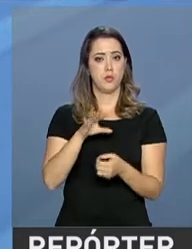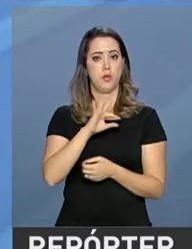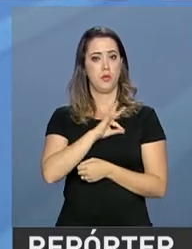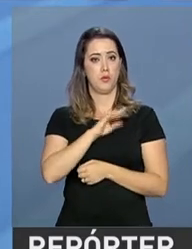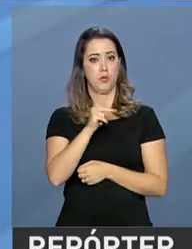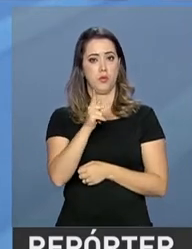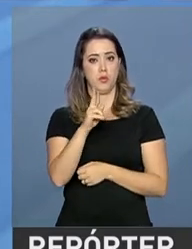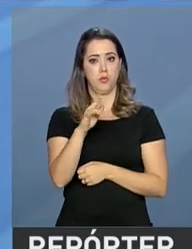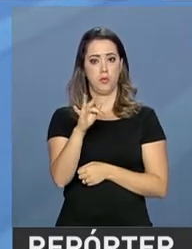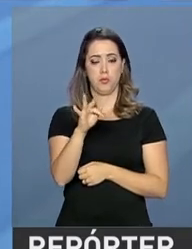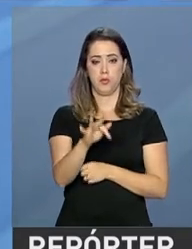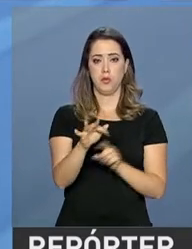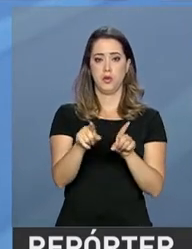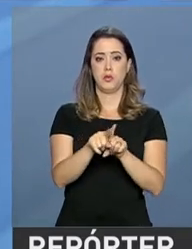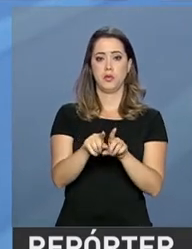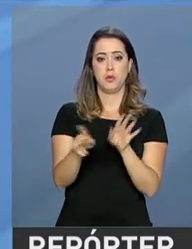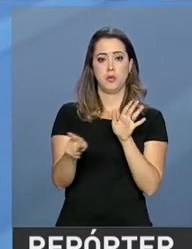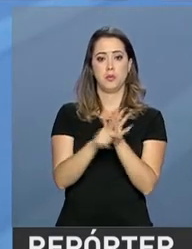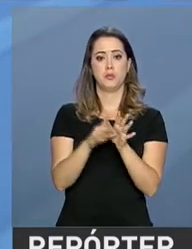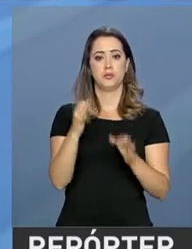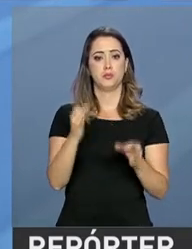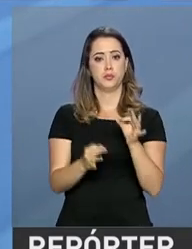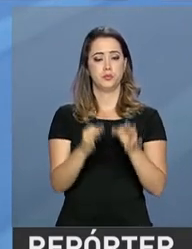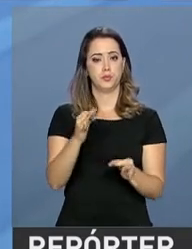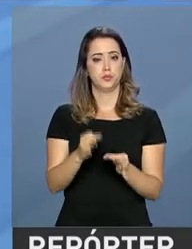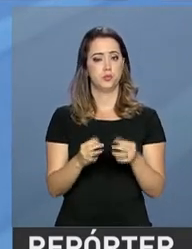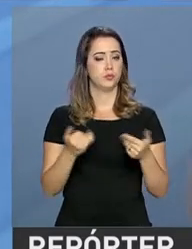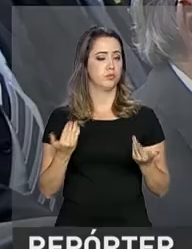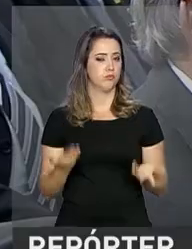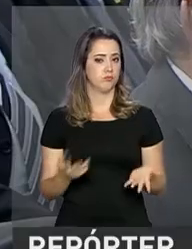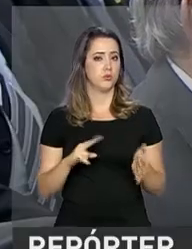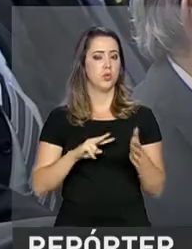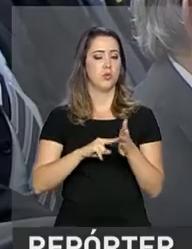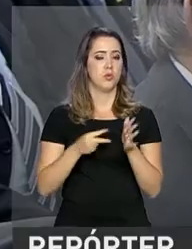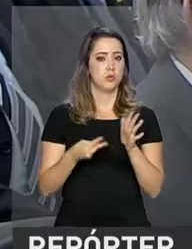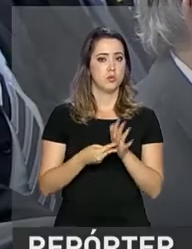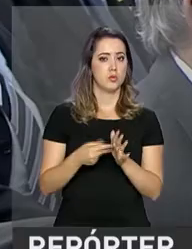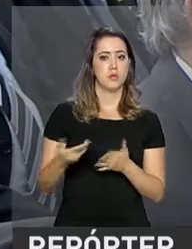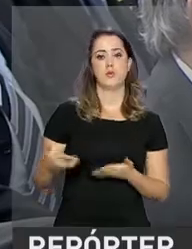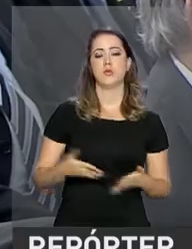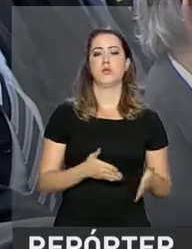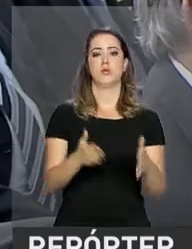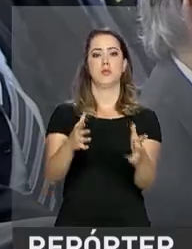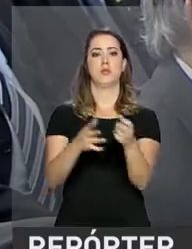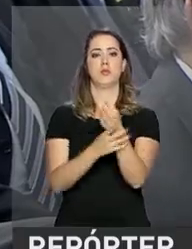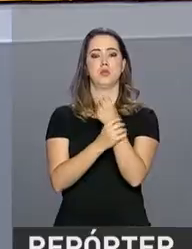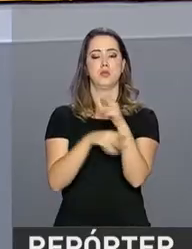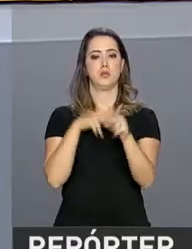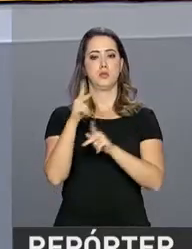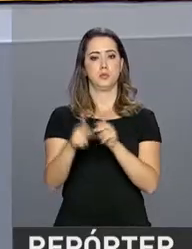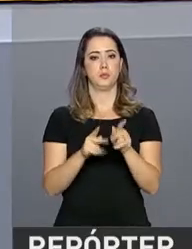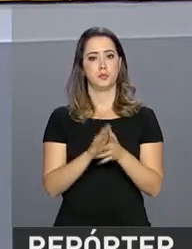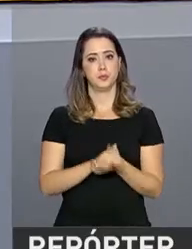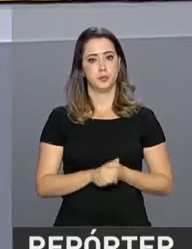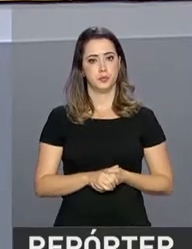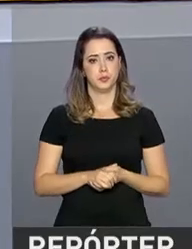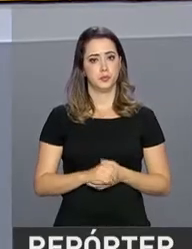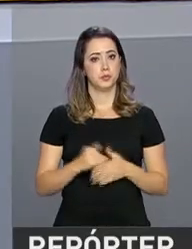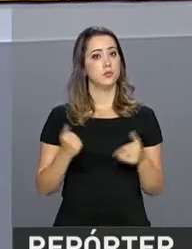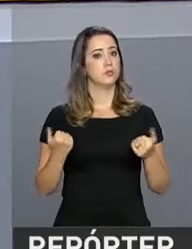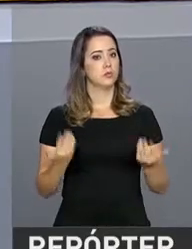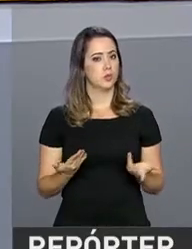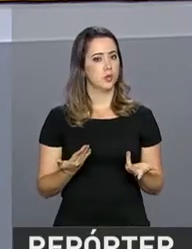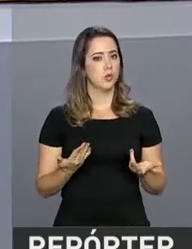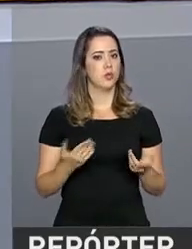e também a própria justiça isso significa dar um a segurança pública e para fazer